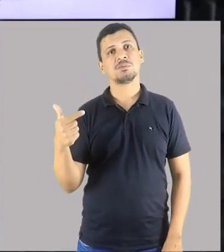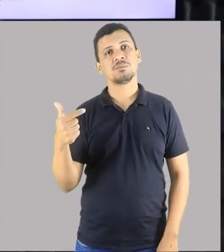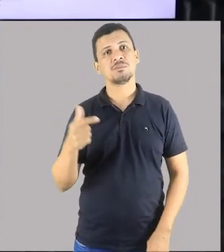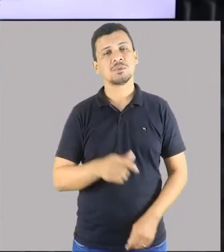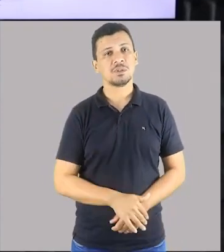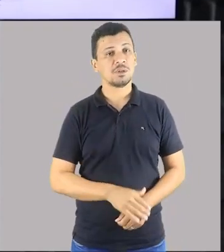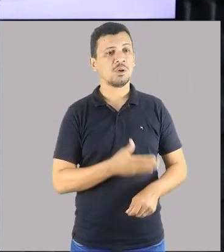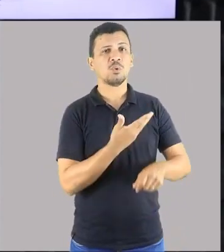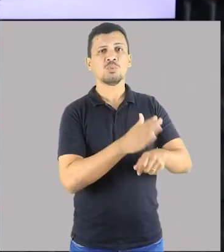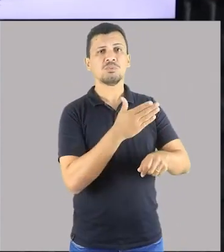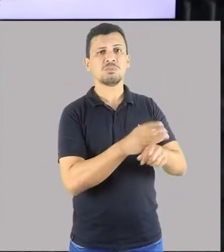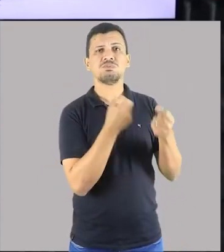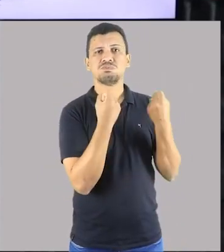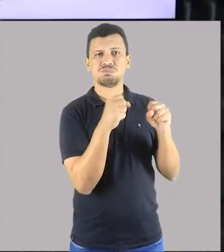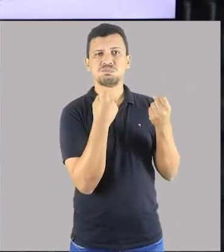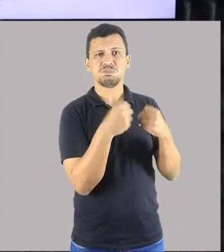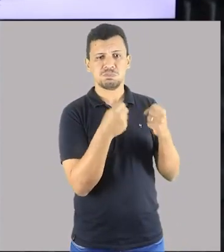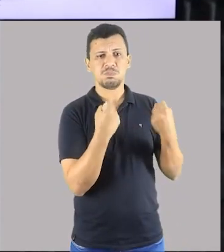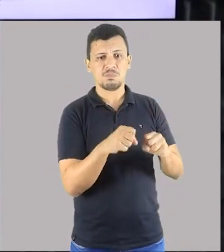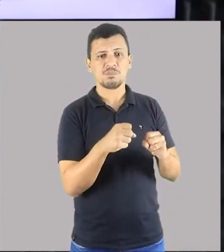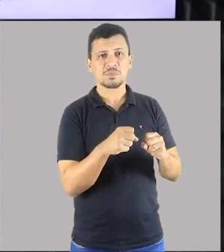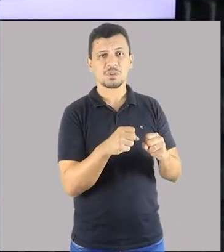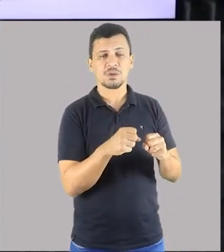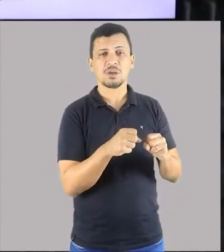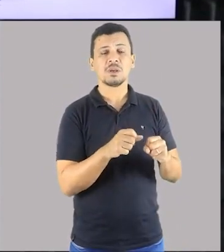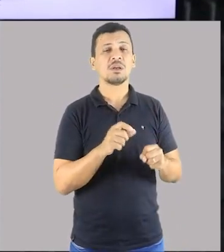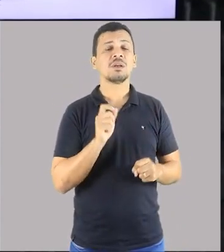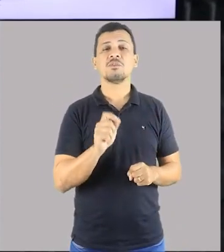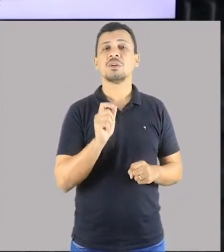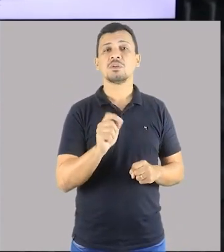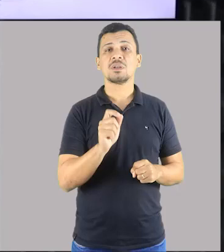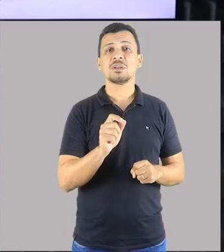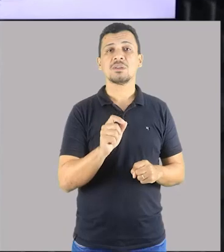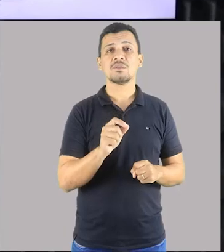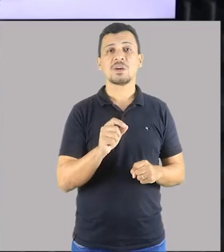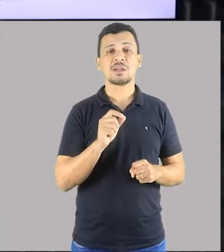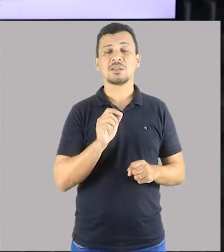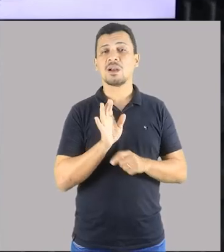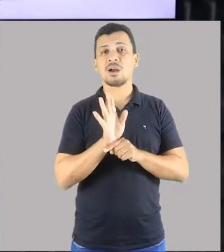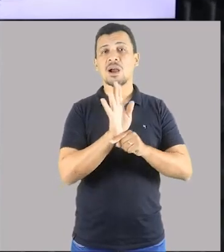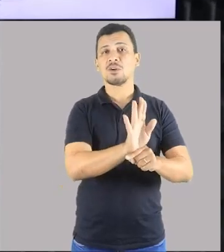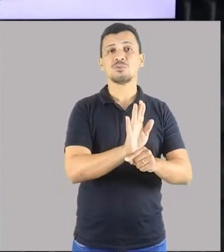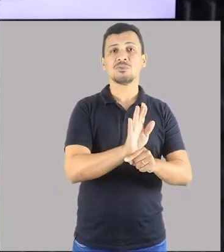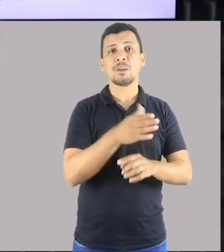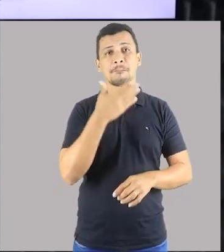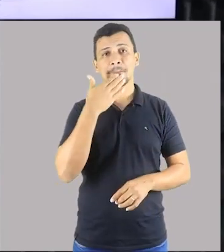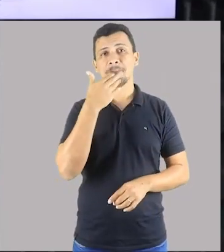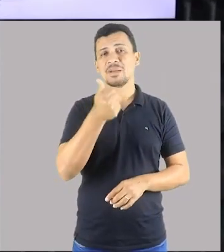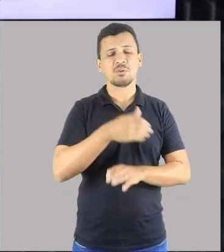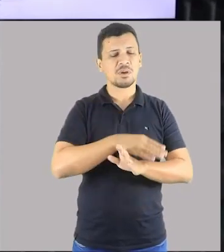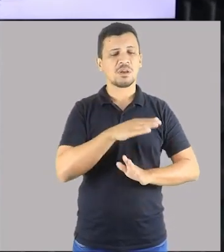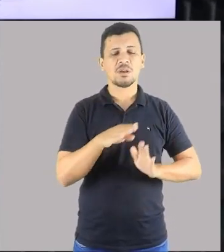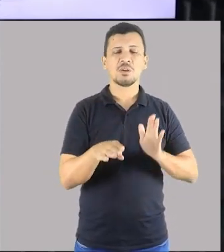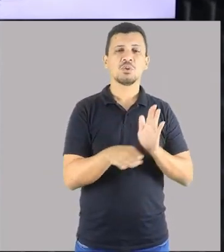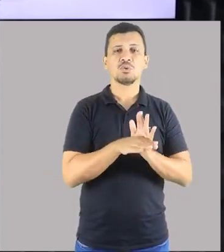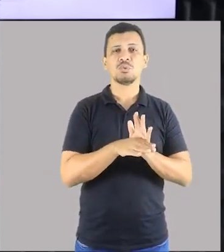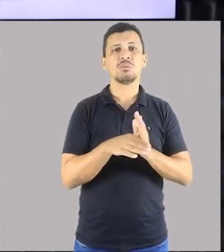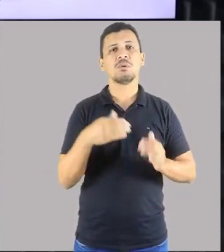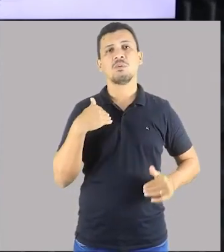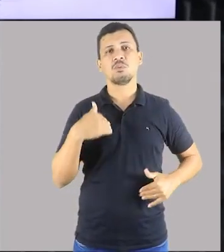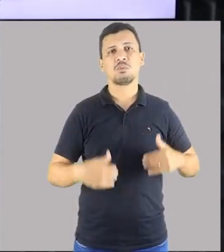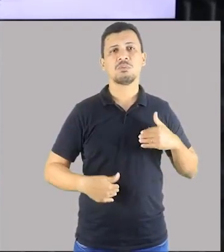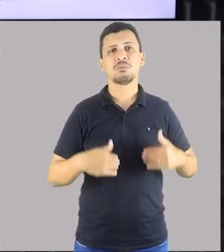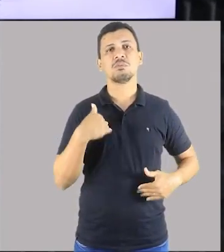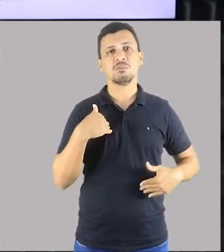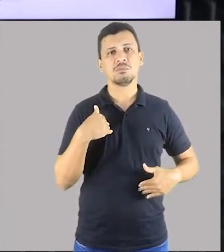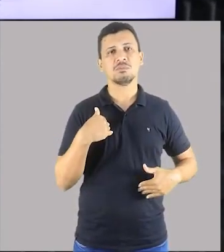O treinamento aeróbio, ele vai trabalhar essas vias, ele vai melhorar toda essa